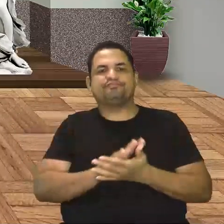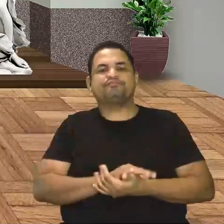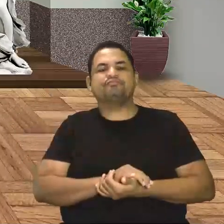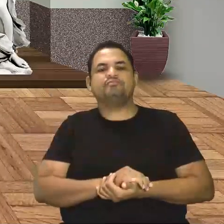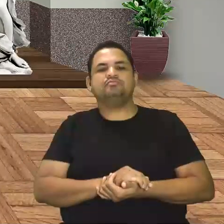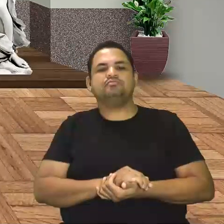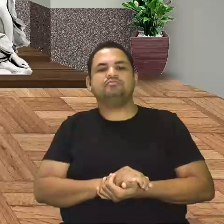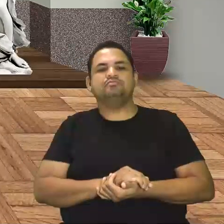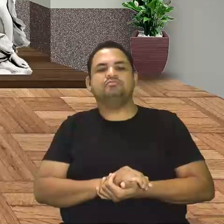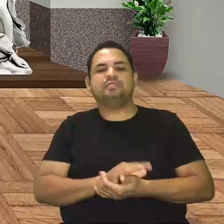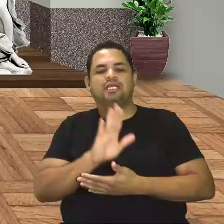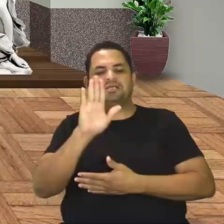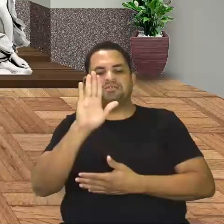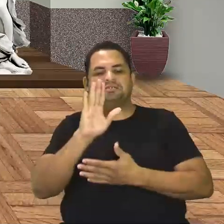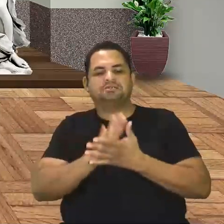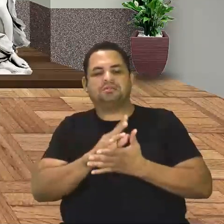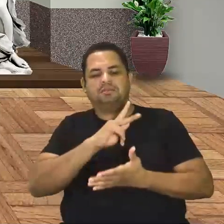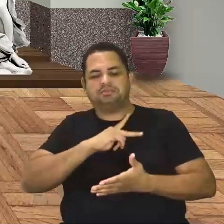República.